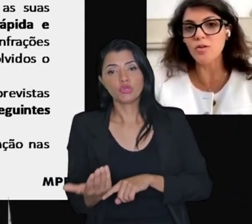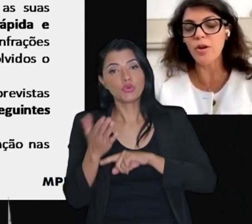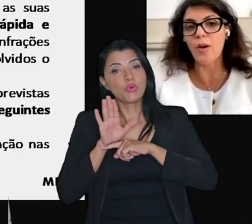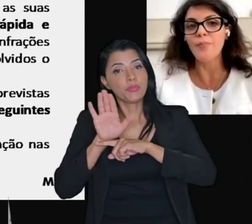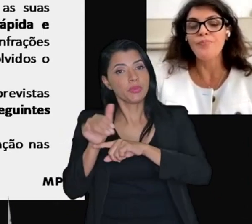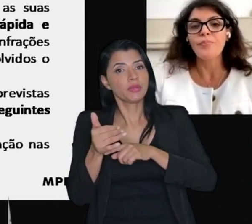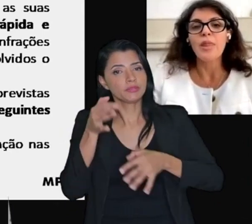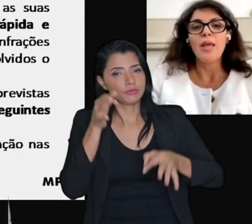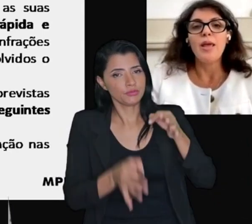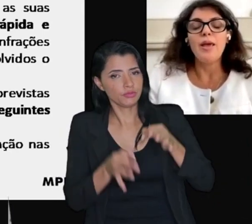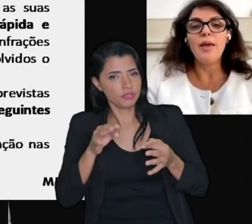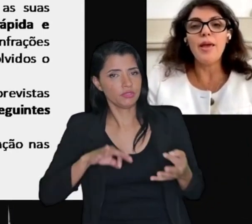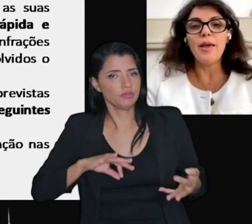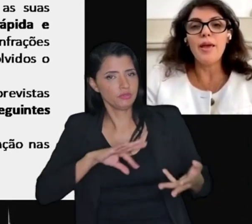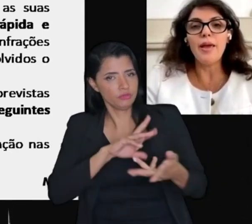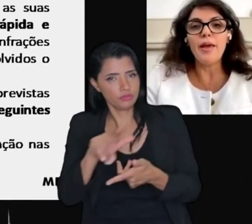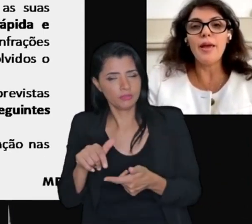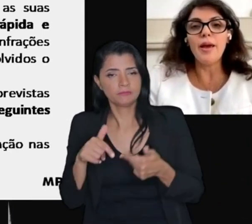jurídica internacional.